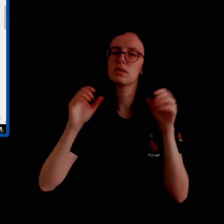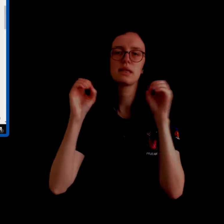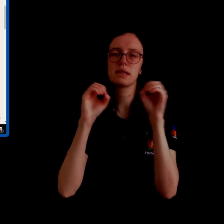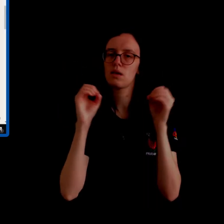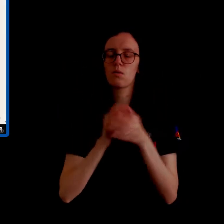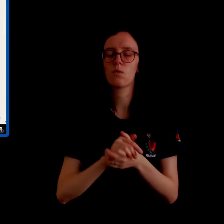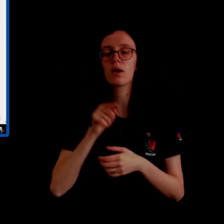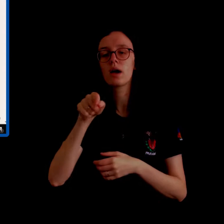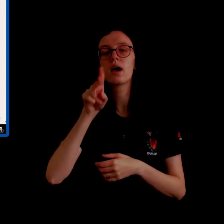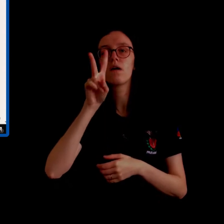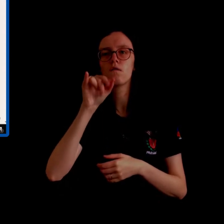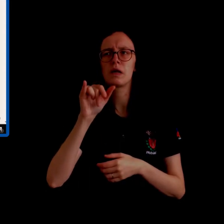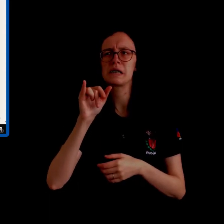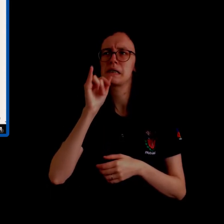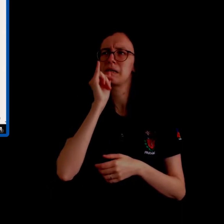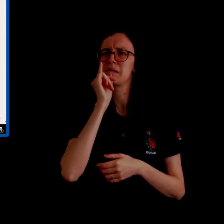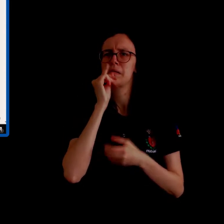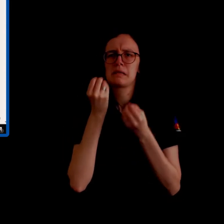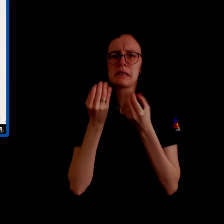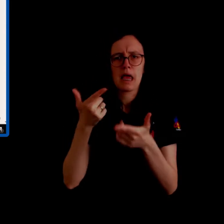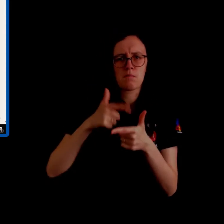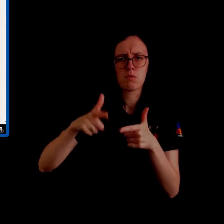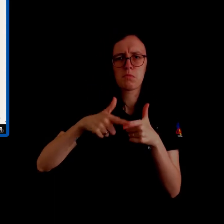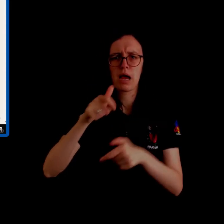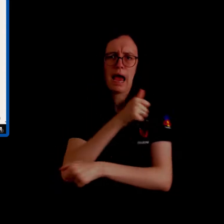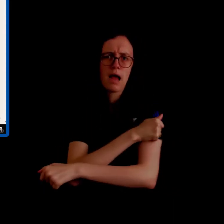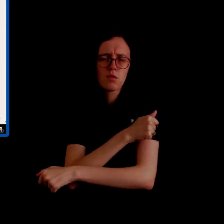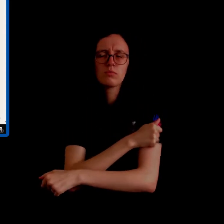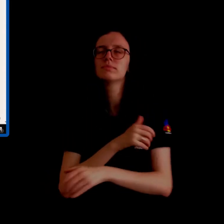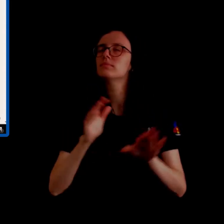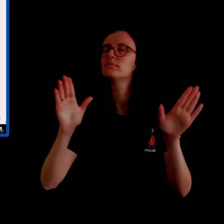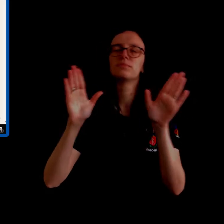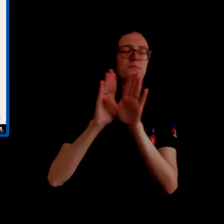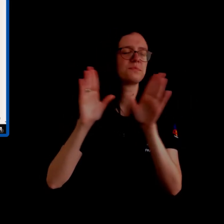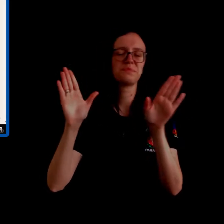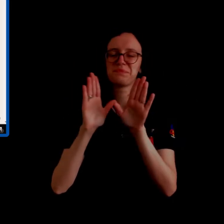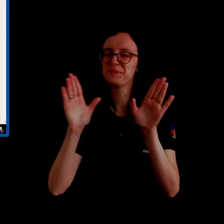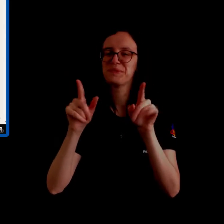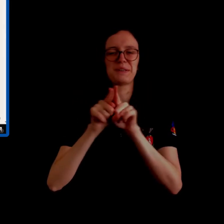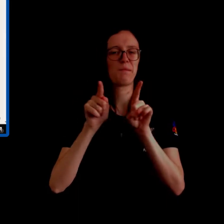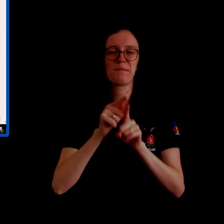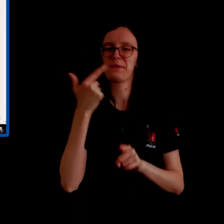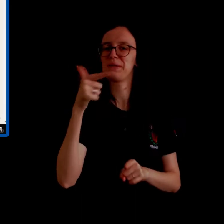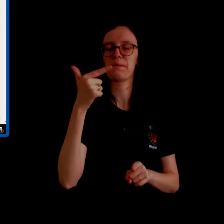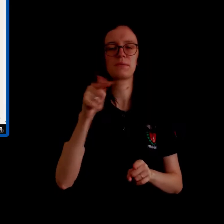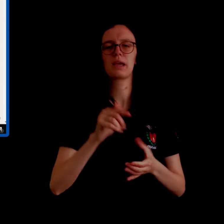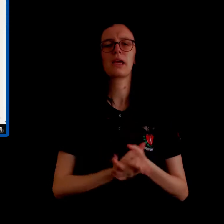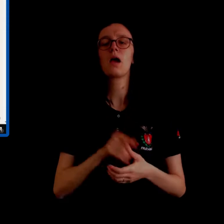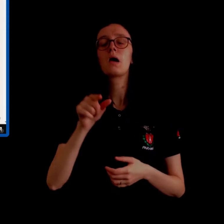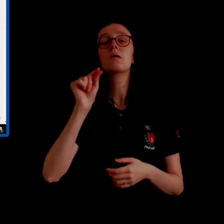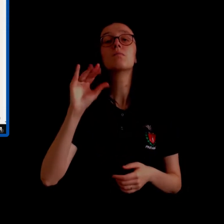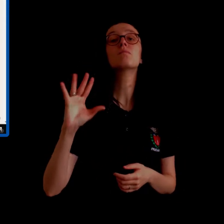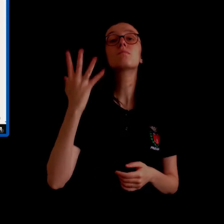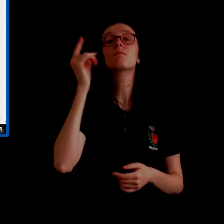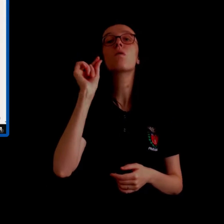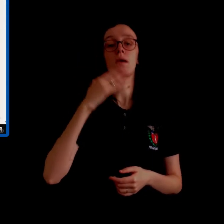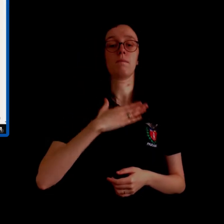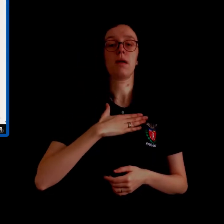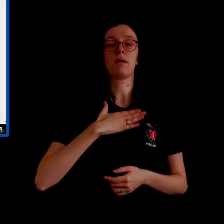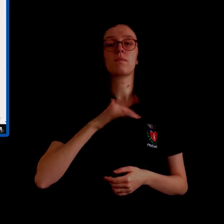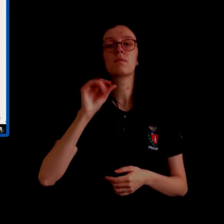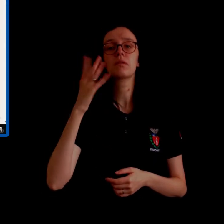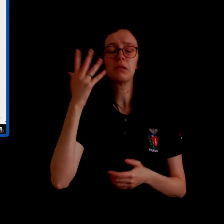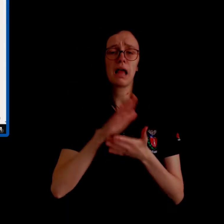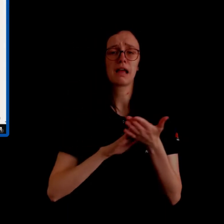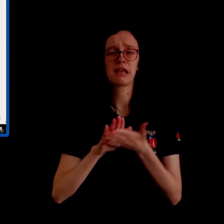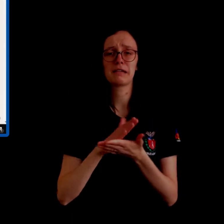Isso vai criar algum transtorno para o aluno? Também não. que isso pode causar para mim?